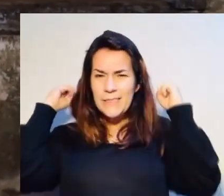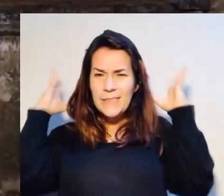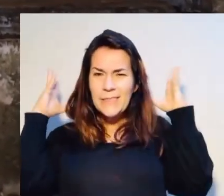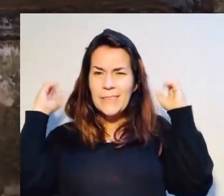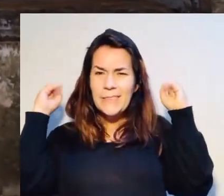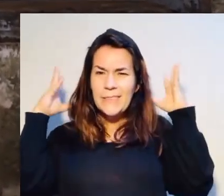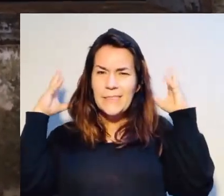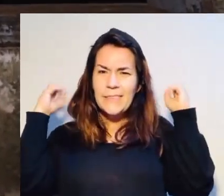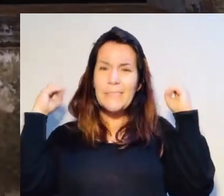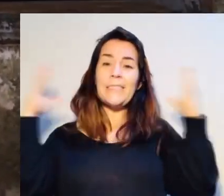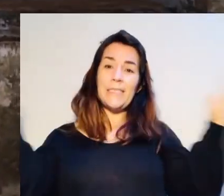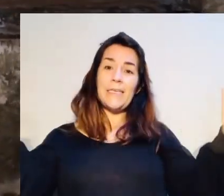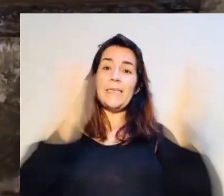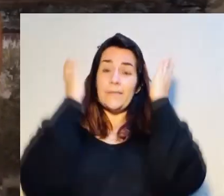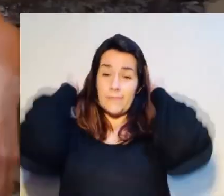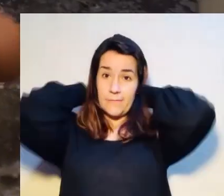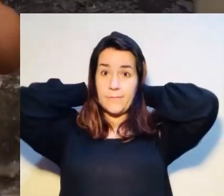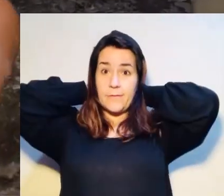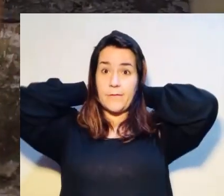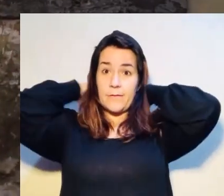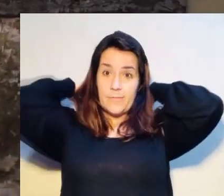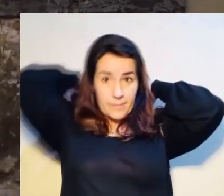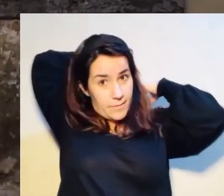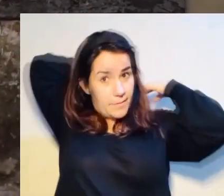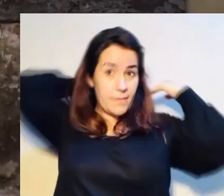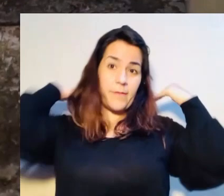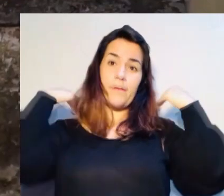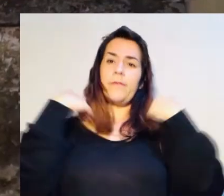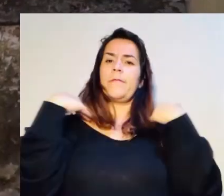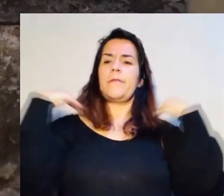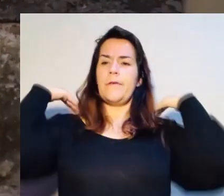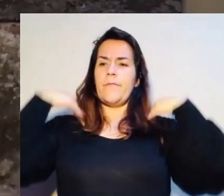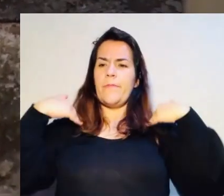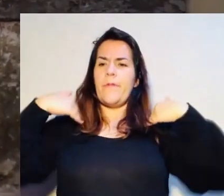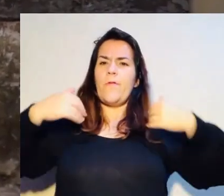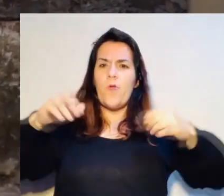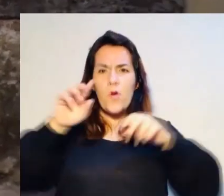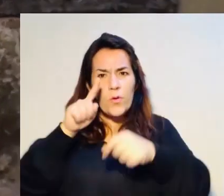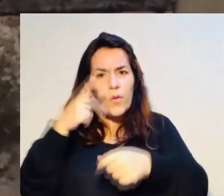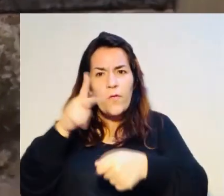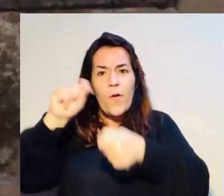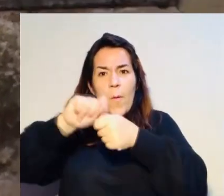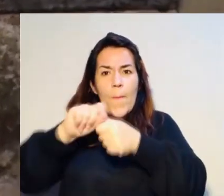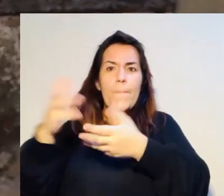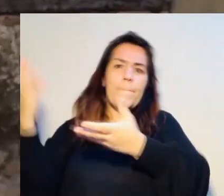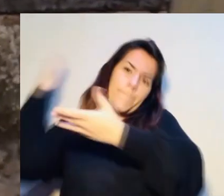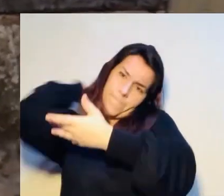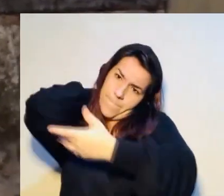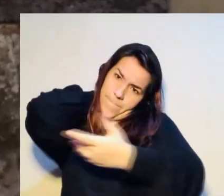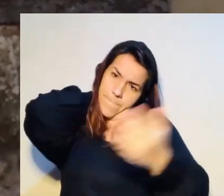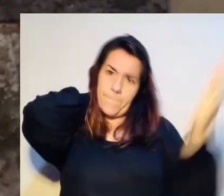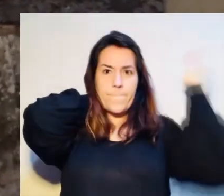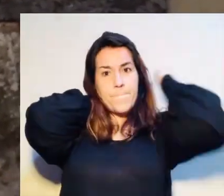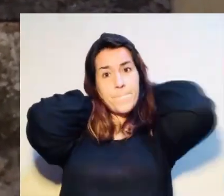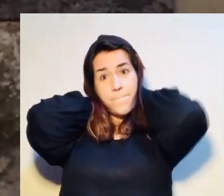nas casas dos 30. Bota ali. Enfaixa bem, mas tucha mesmo a gaze na